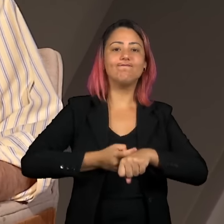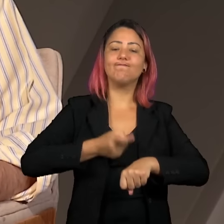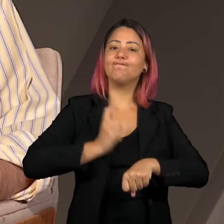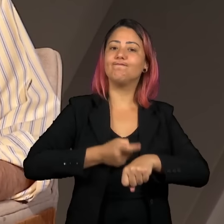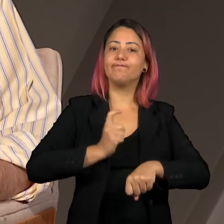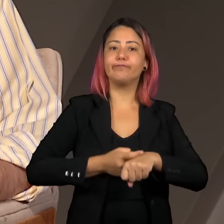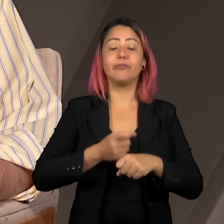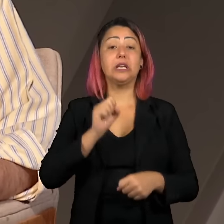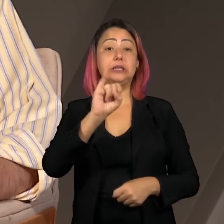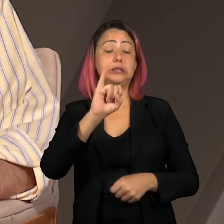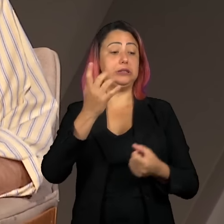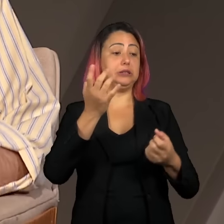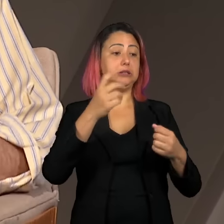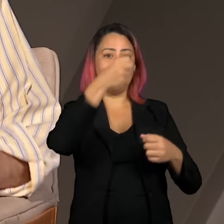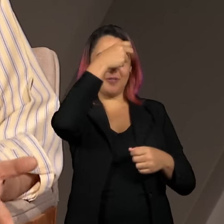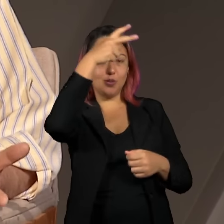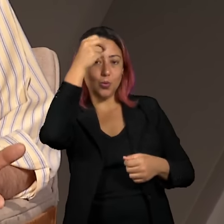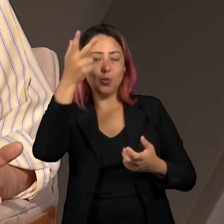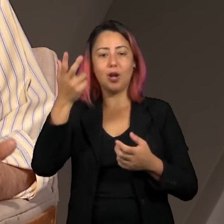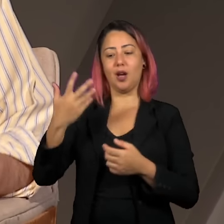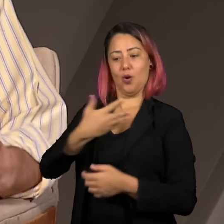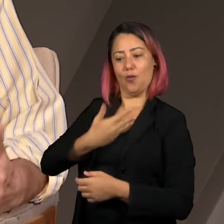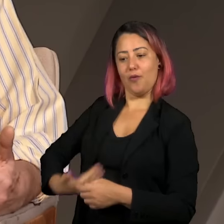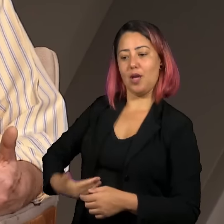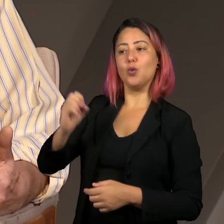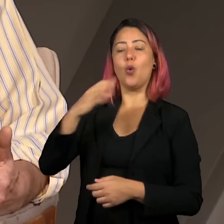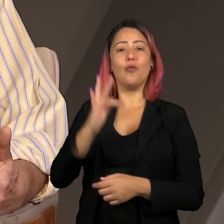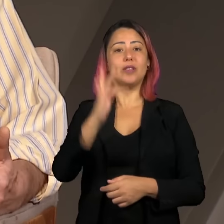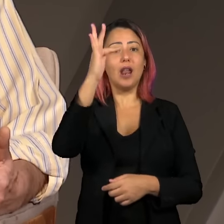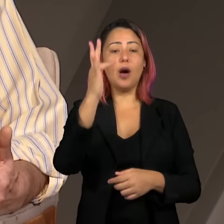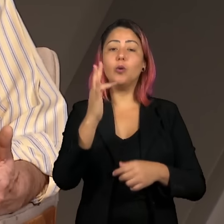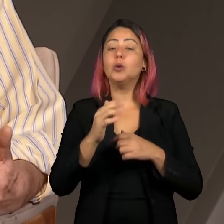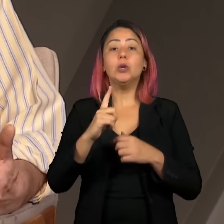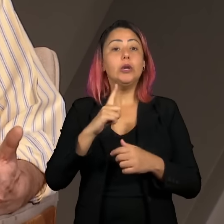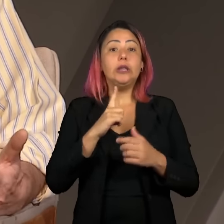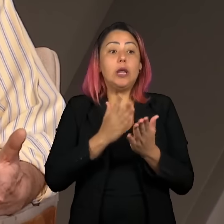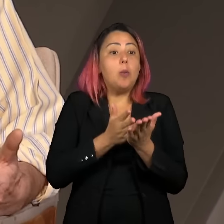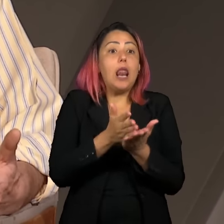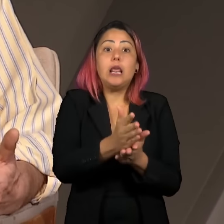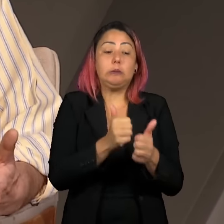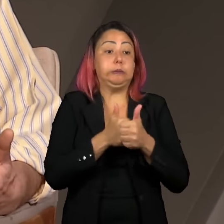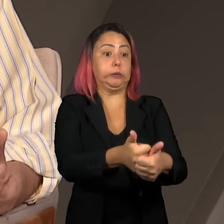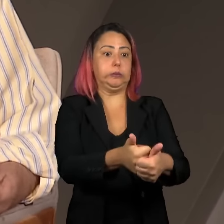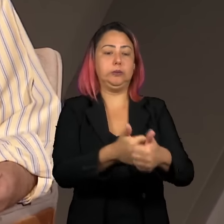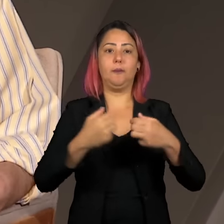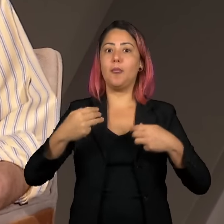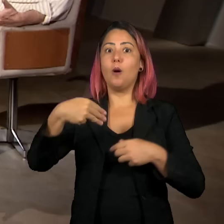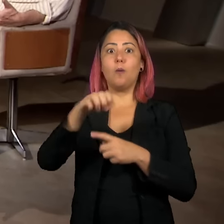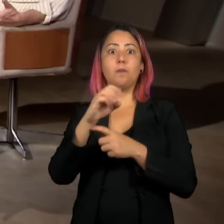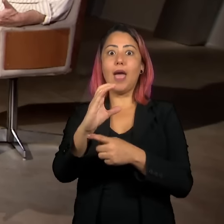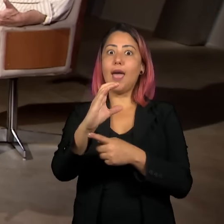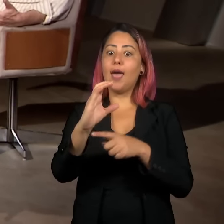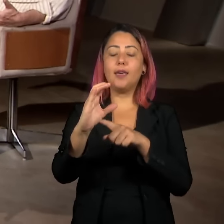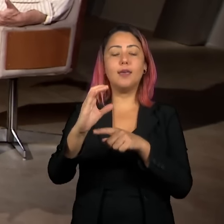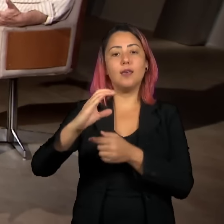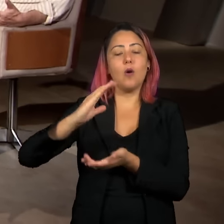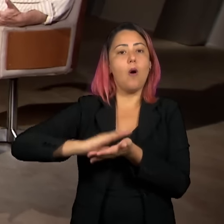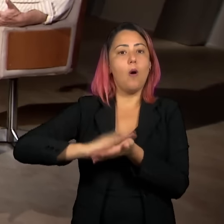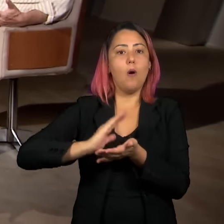é Federal ser estadual ela tem que seguir aquilo porque é um Regimento do MEC se não for 2452 horas de